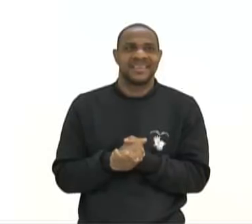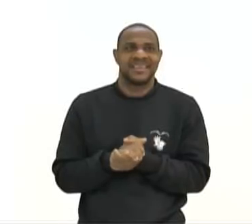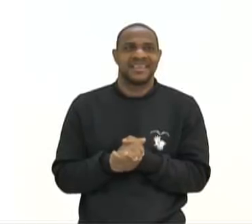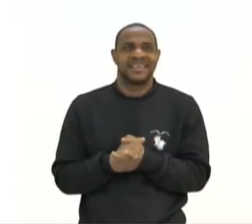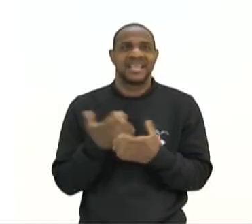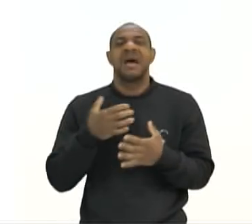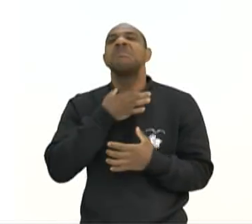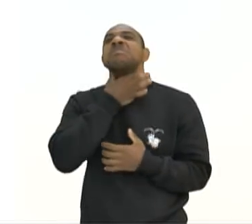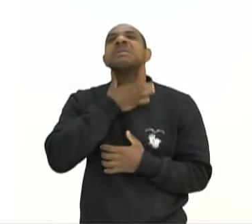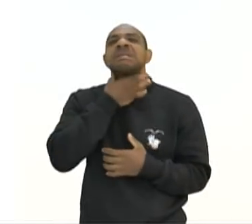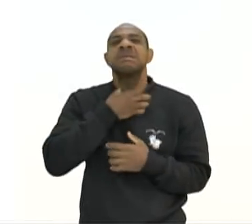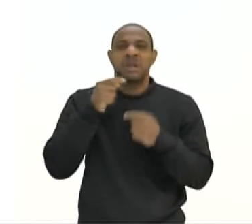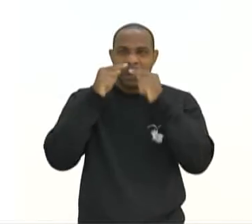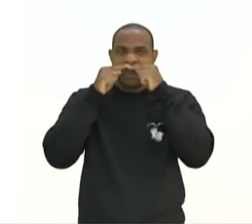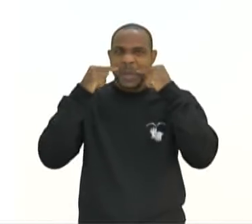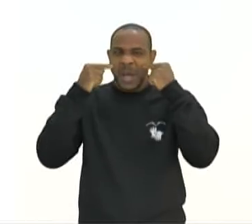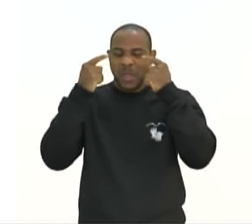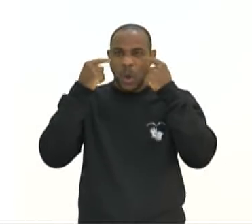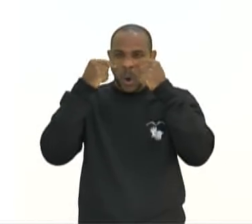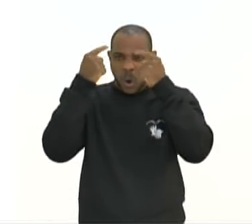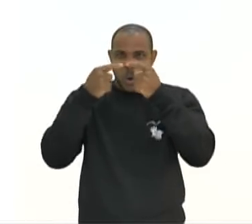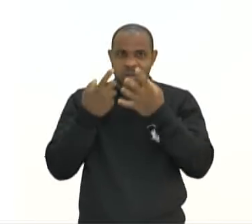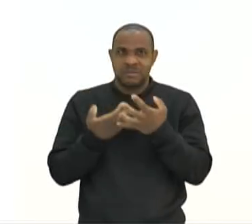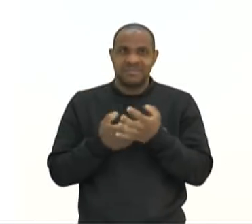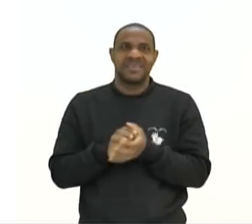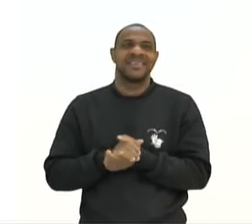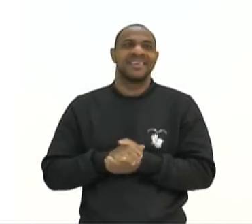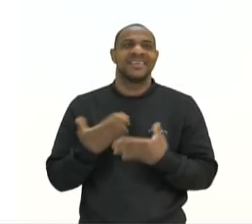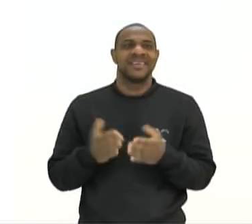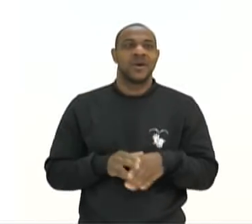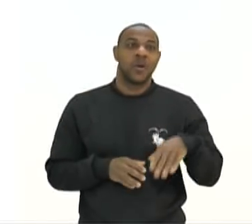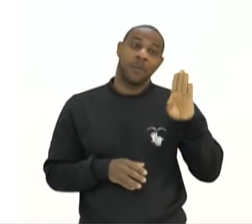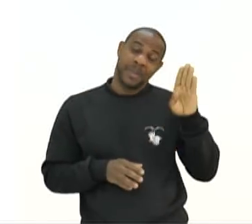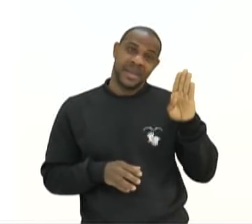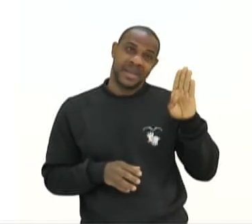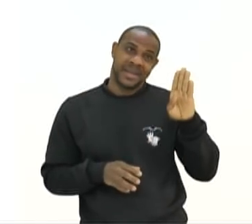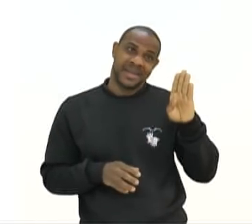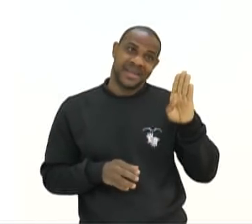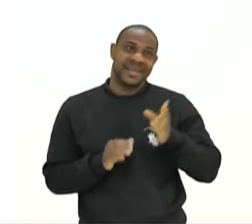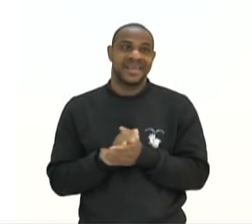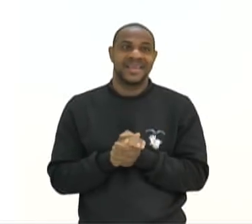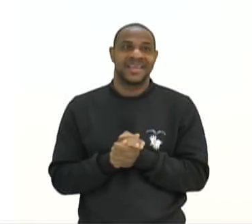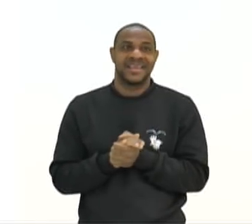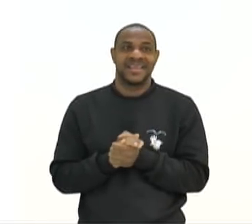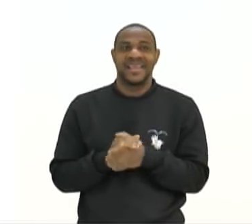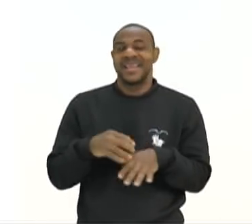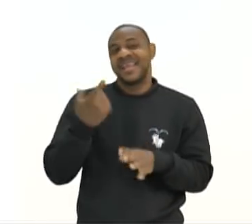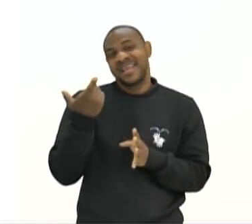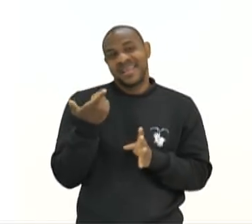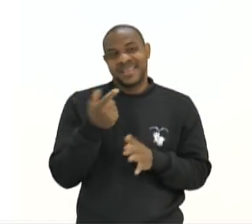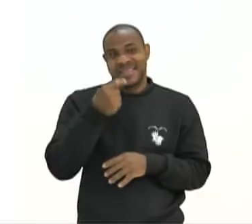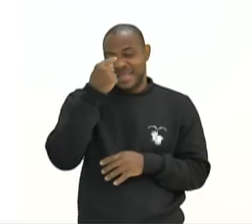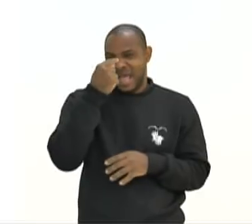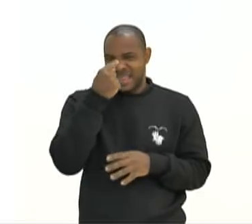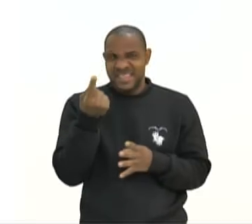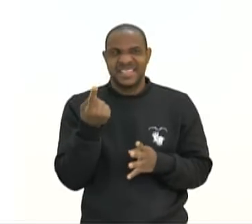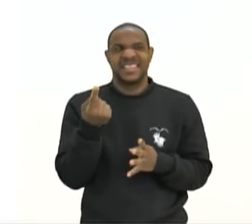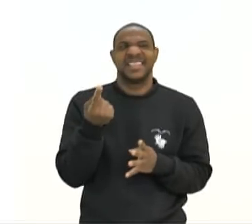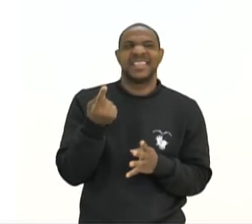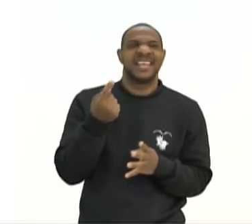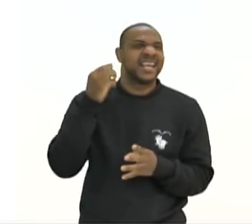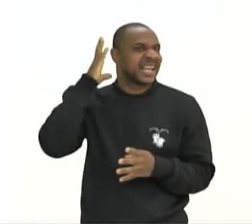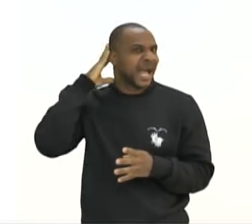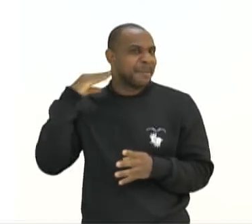que é o pescoço, o bigode e os olhos? Or letter B, nose, hair, ear, que seria o quê? O nariz,